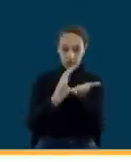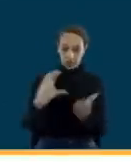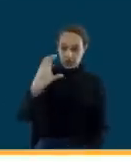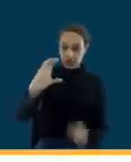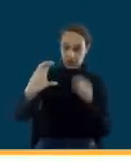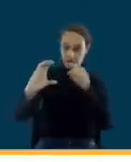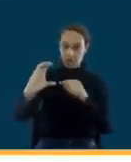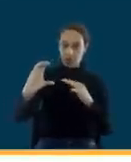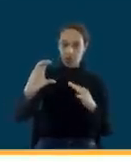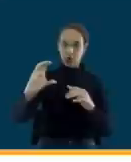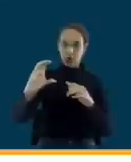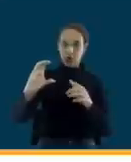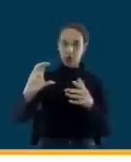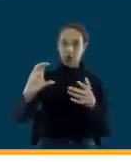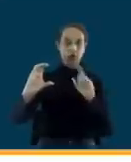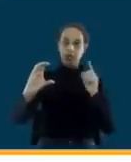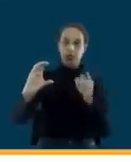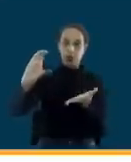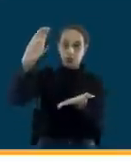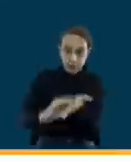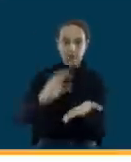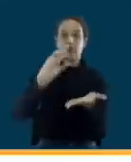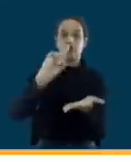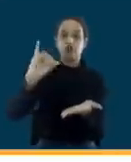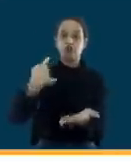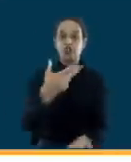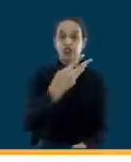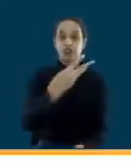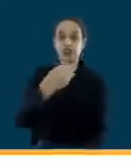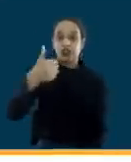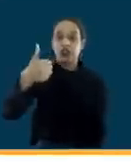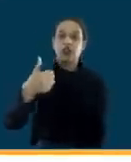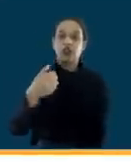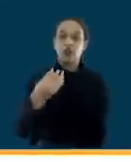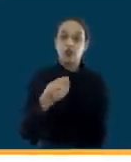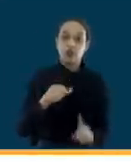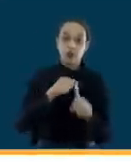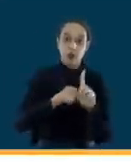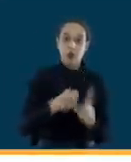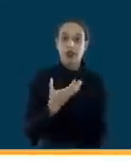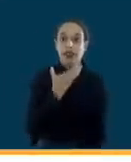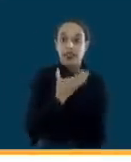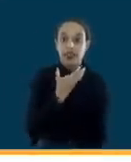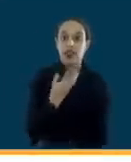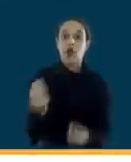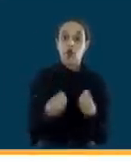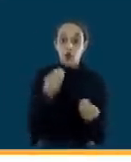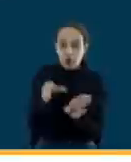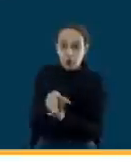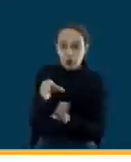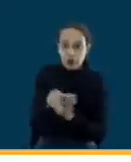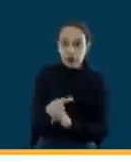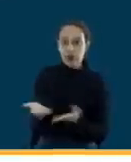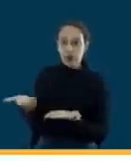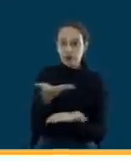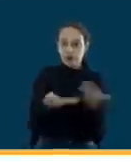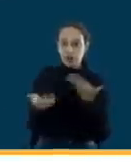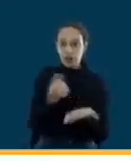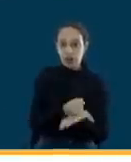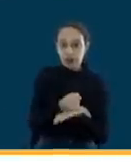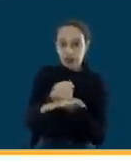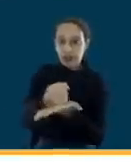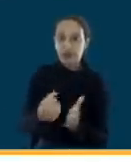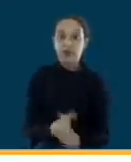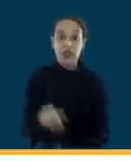no dia 31 de dezembro? De que maneira a gente pode oferecer assessoria para os municípios? Aqui no Pará, por exemplo, nós fizemos um termo de cooperação com a